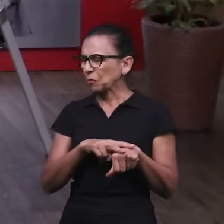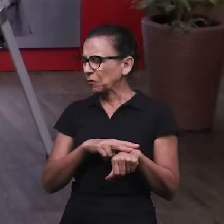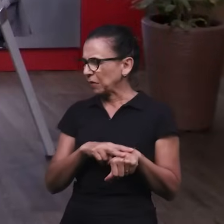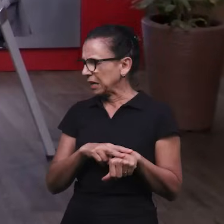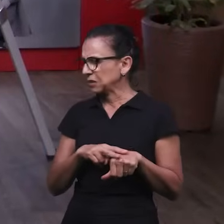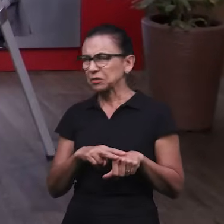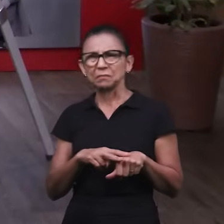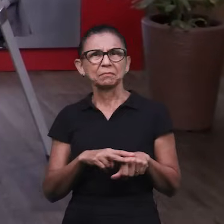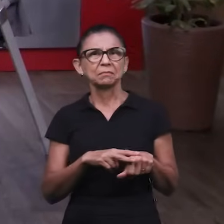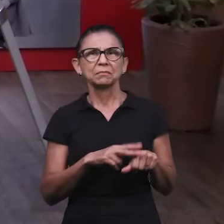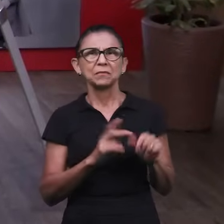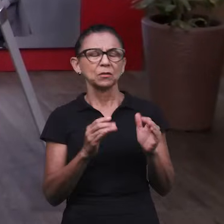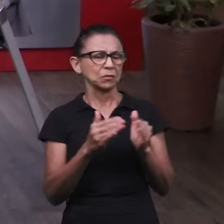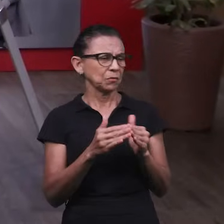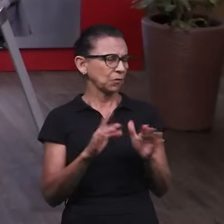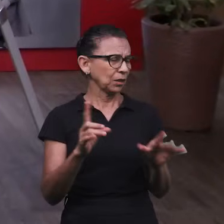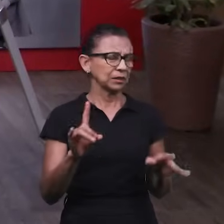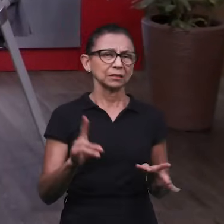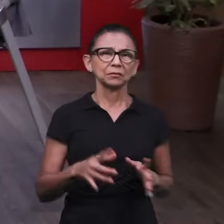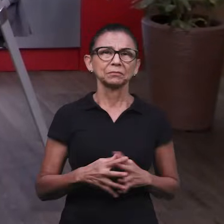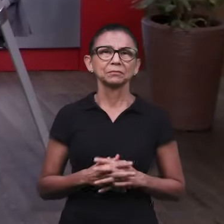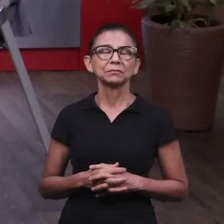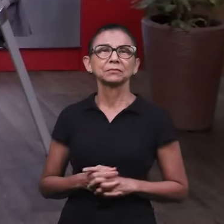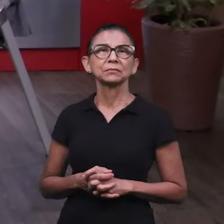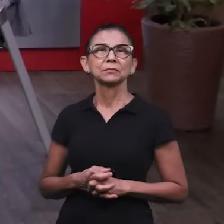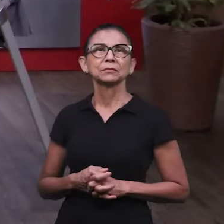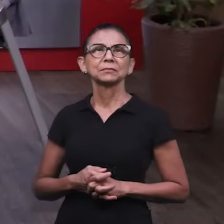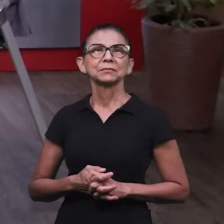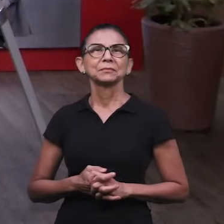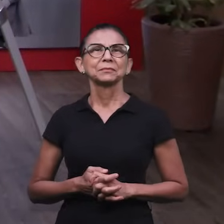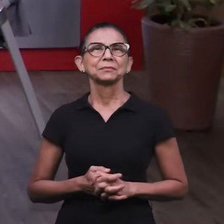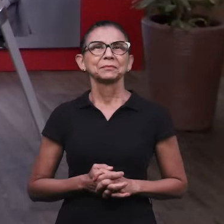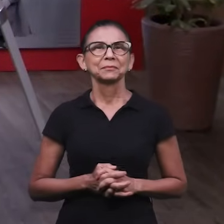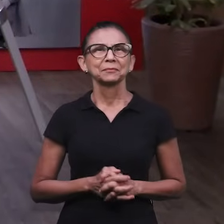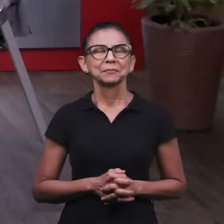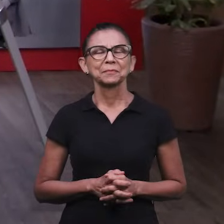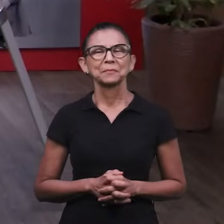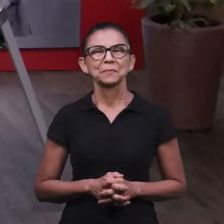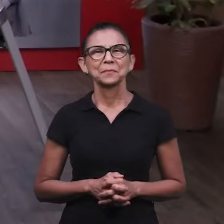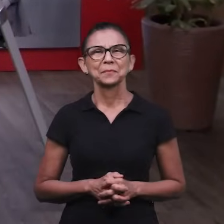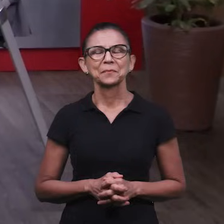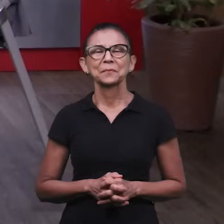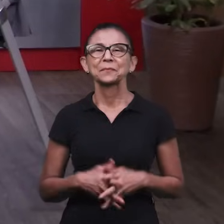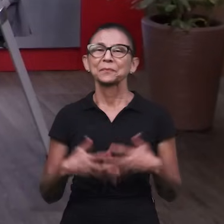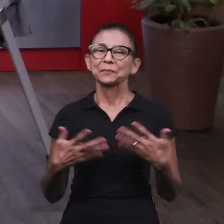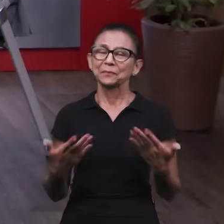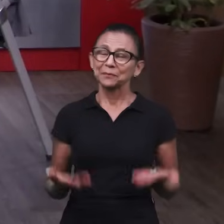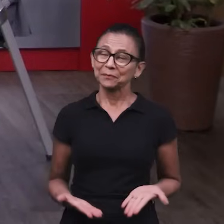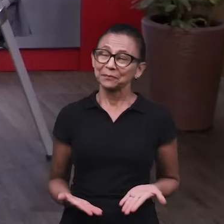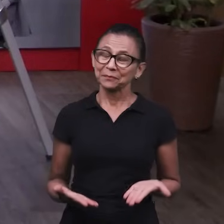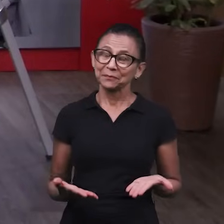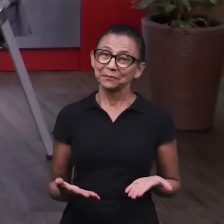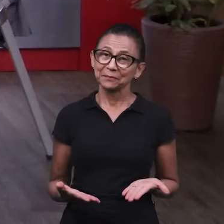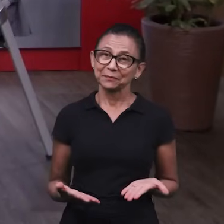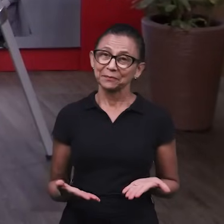isso. Então, realmente, ele não reconheceu quando eles não vi. Não fui eu. Eles têm muito disso. Aí vai irritando quem está